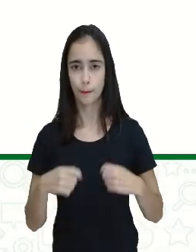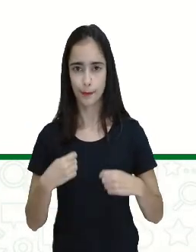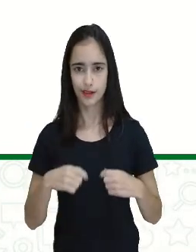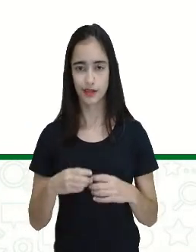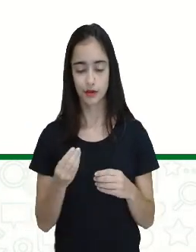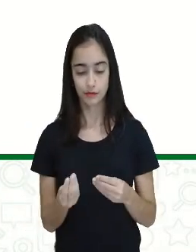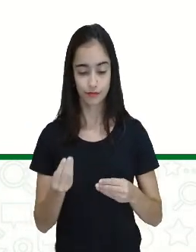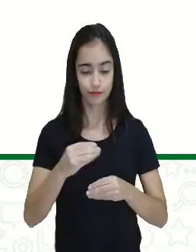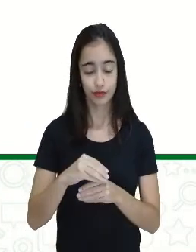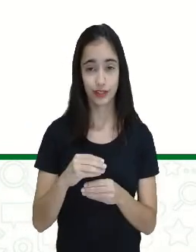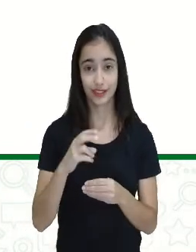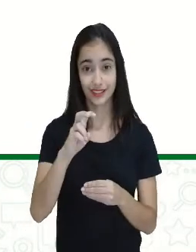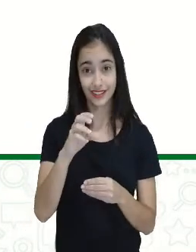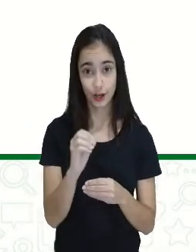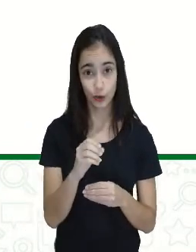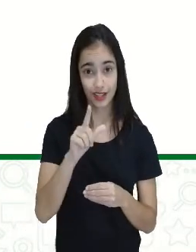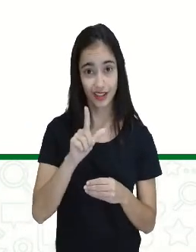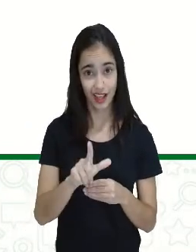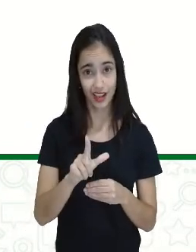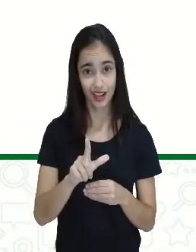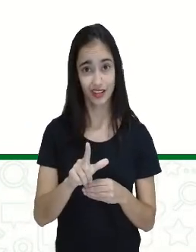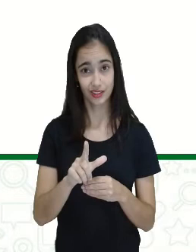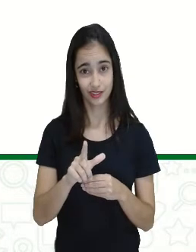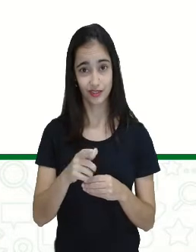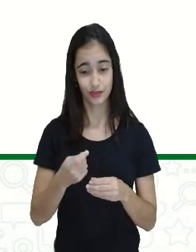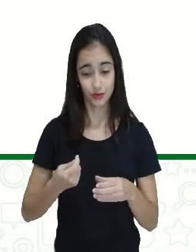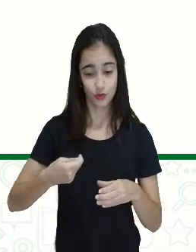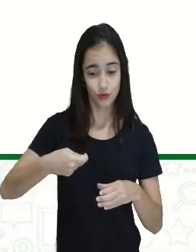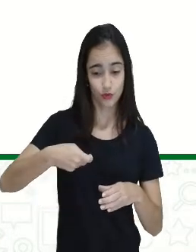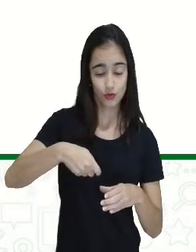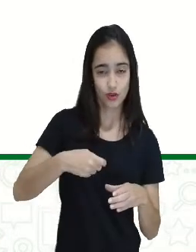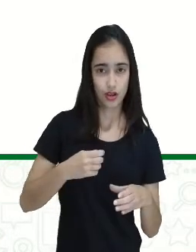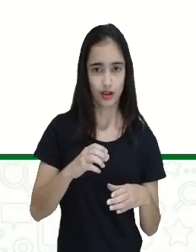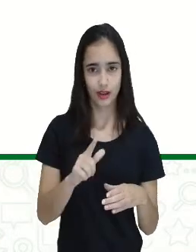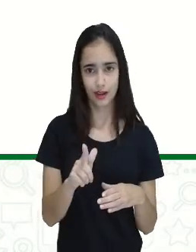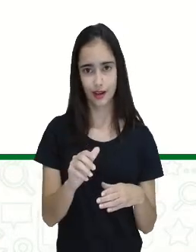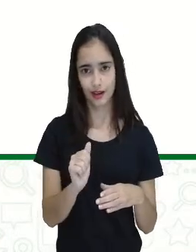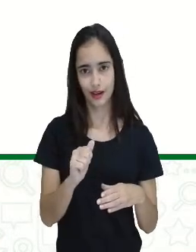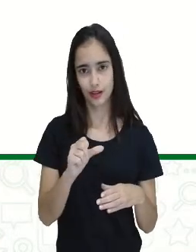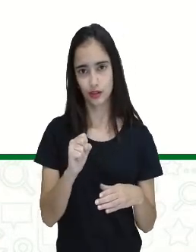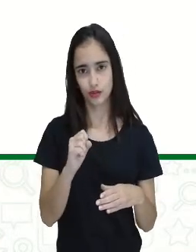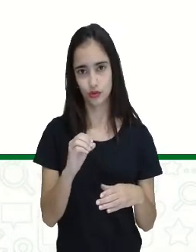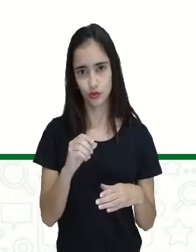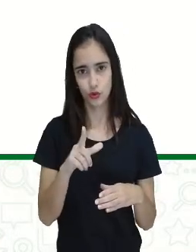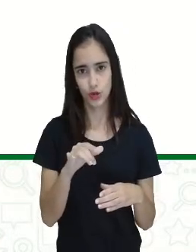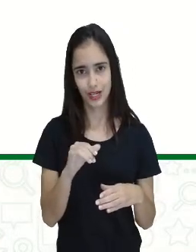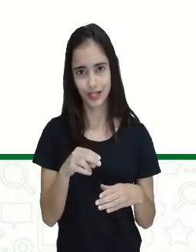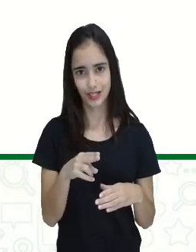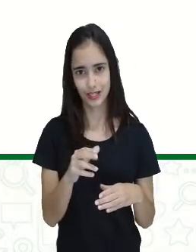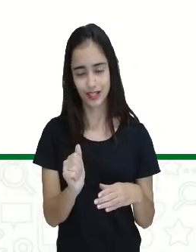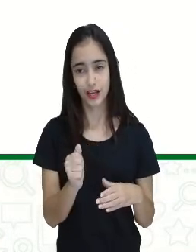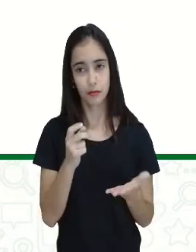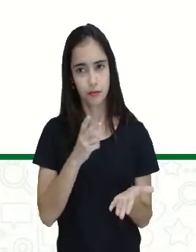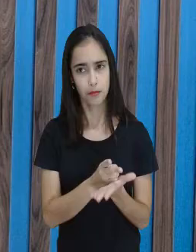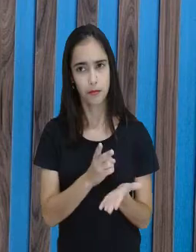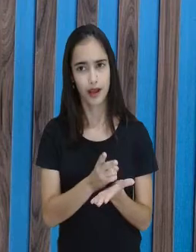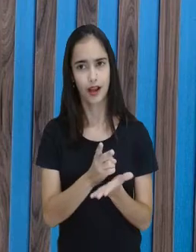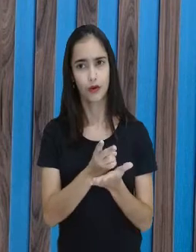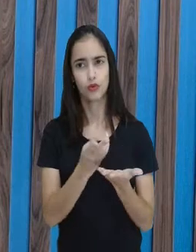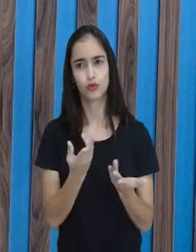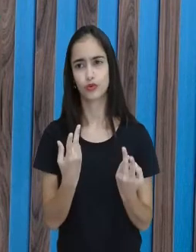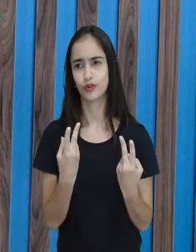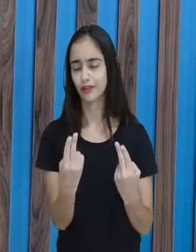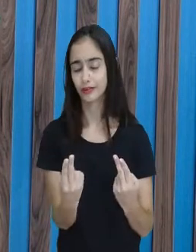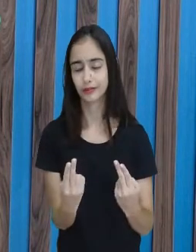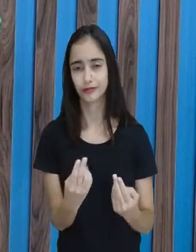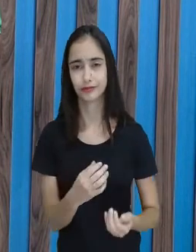em 50 litros de gasolina para manter a proporção? Repetindo, então, quantos litros